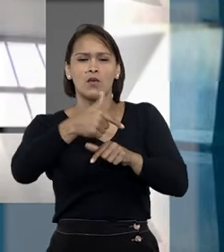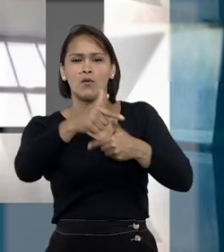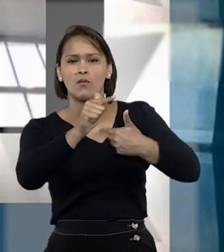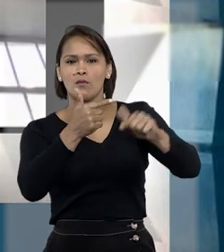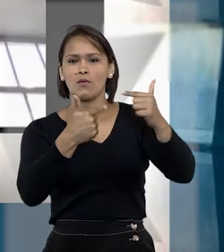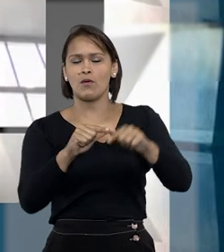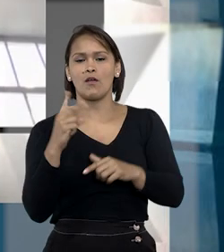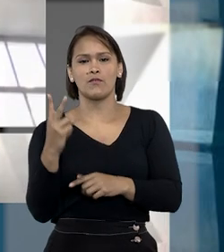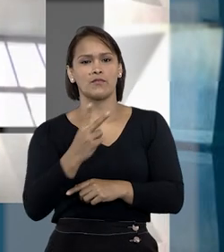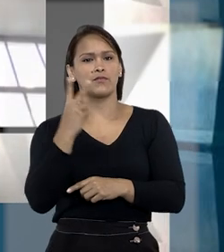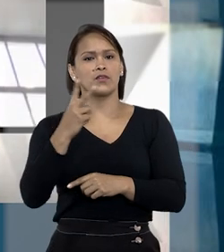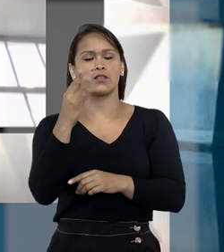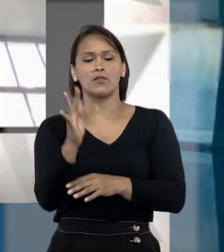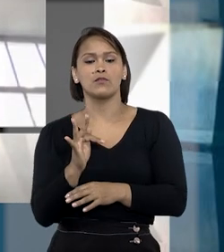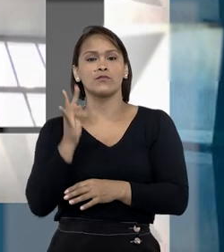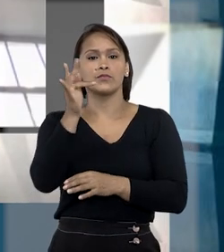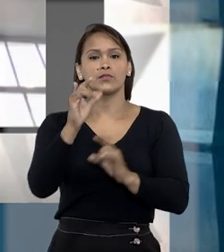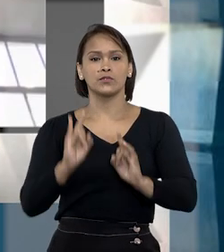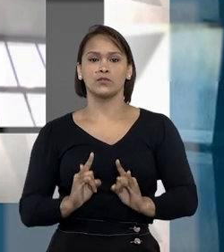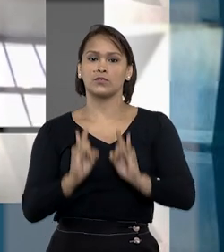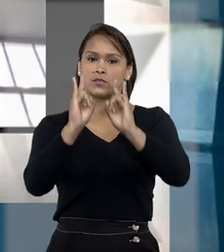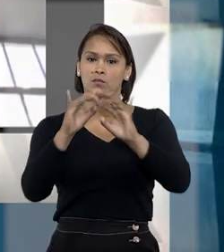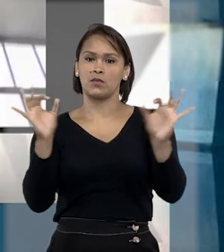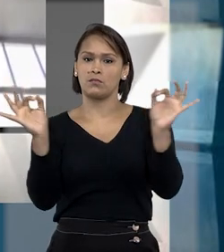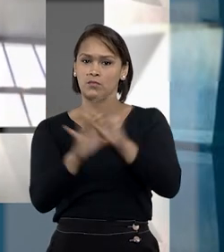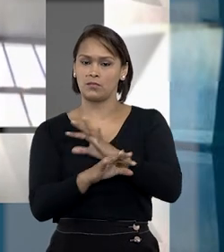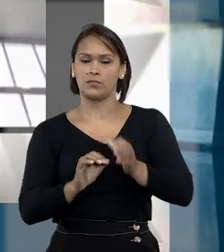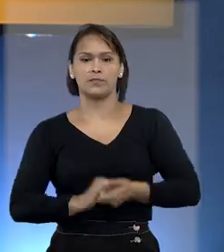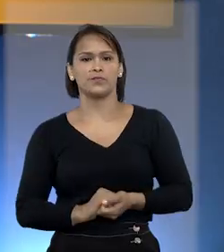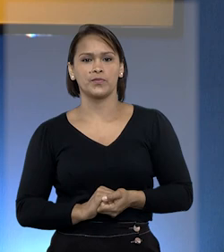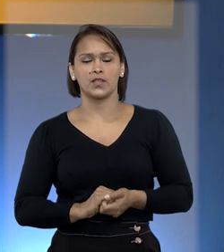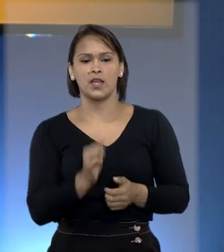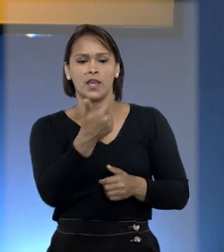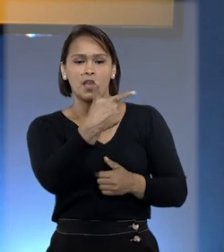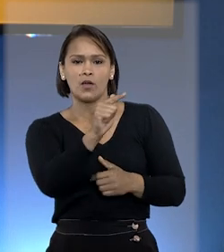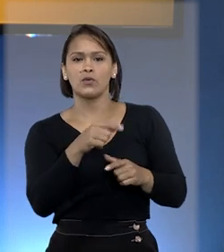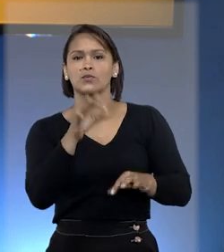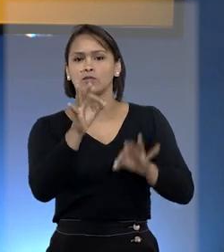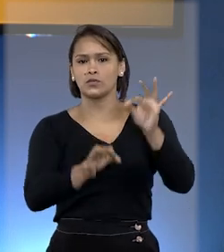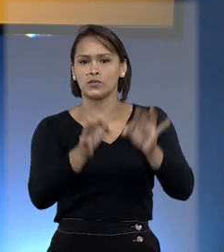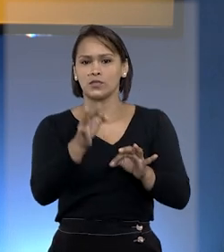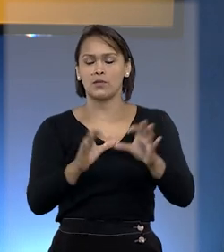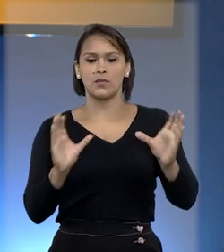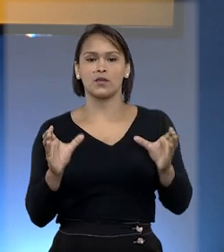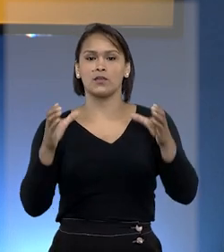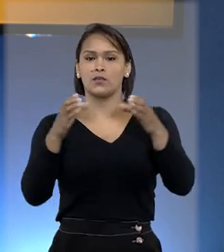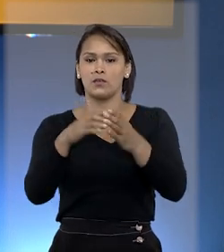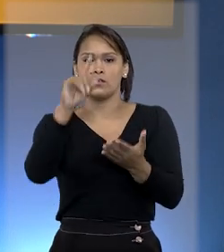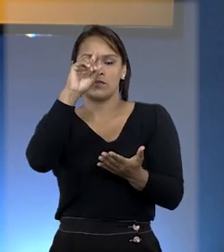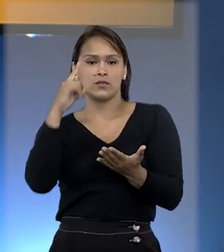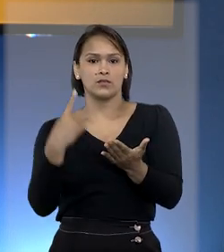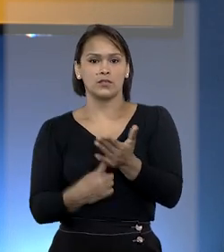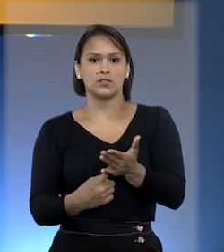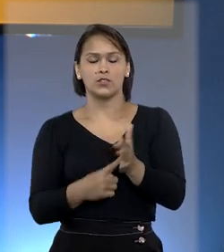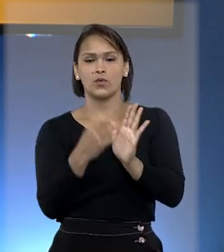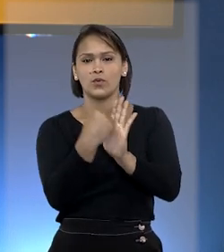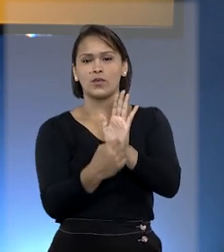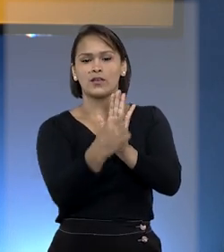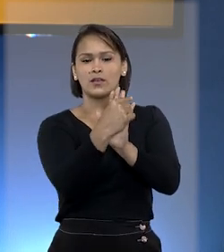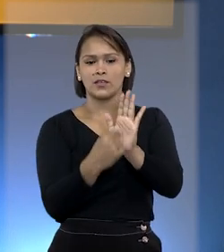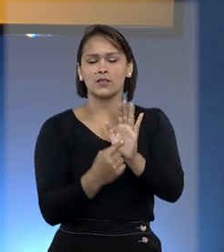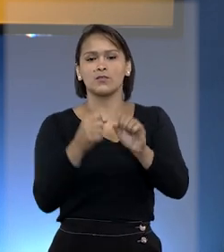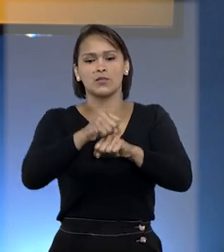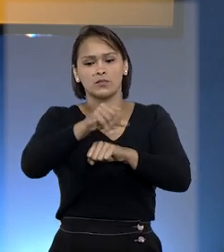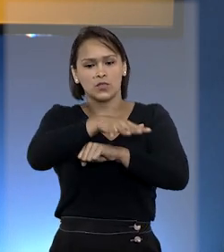eventual e incerta valorização futura dos apartamentos prontos em outro julgamento O colegiado decidiu que o